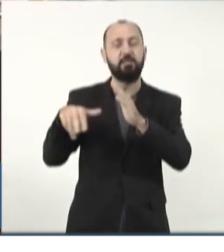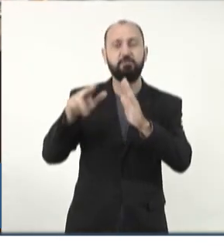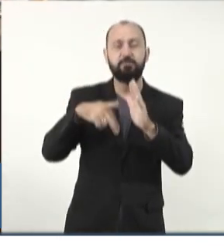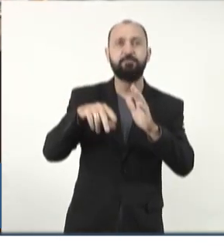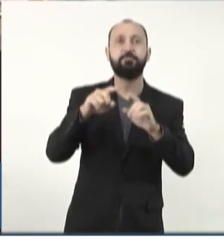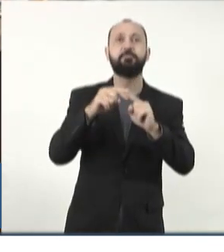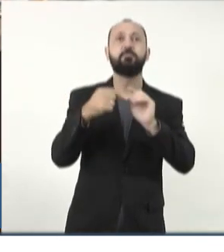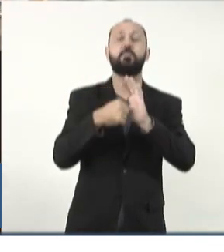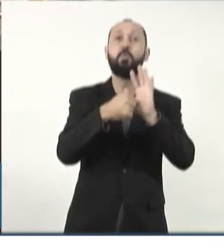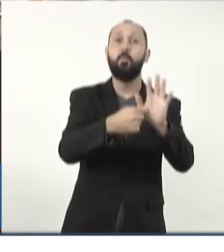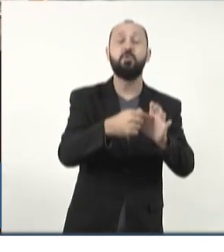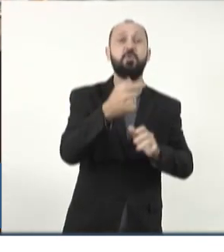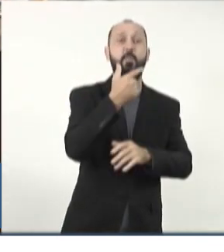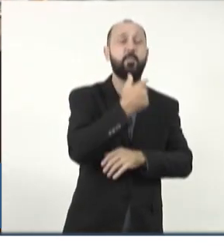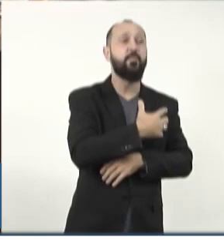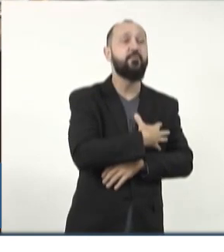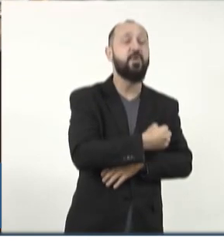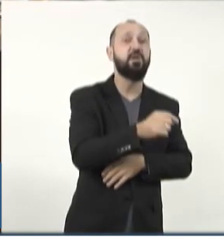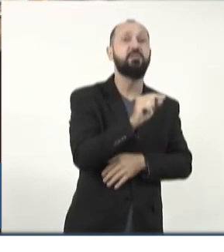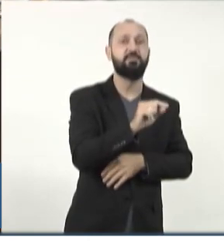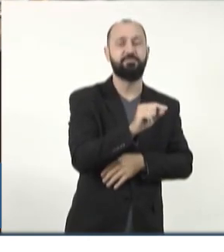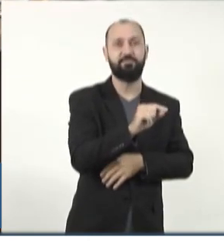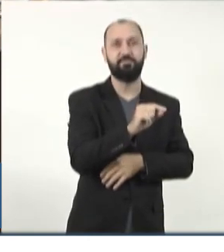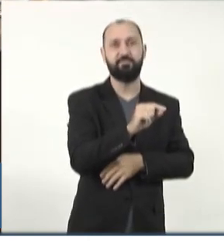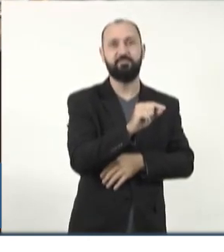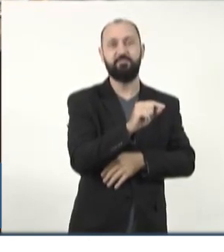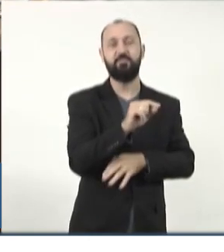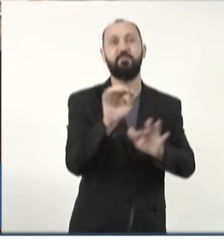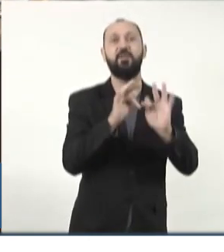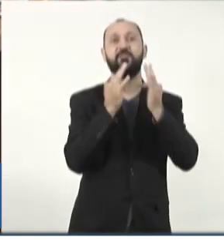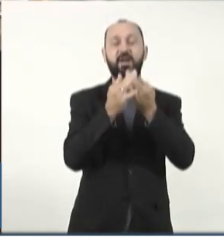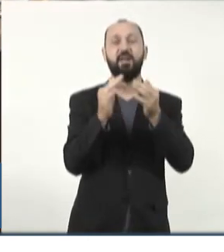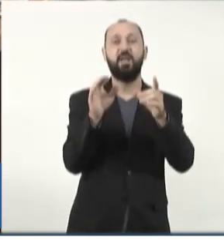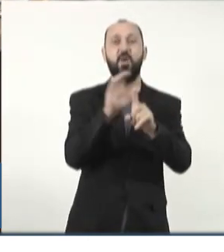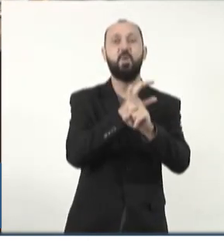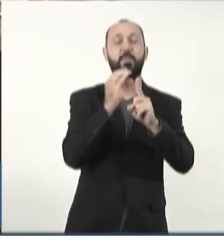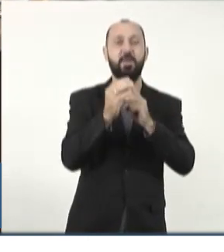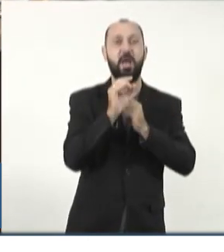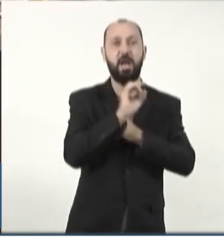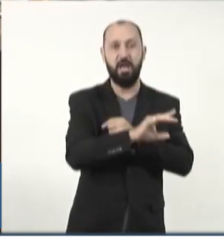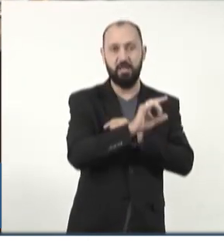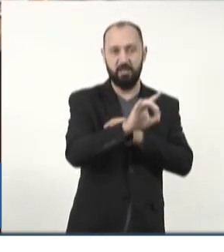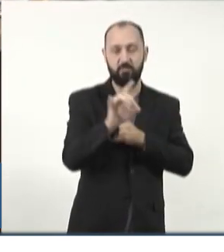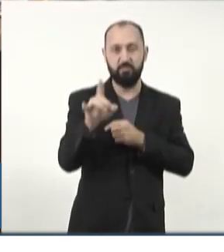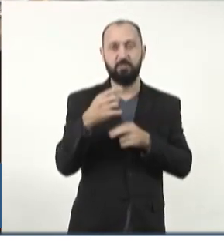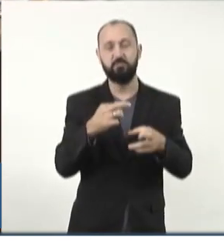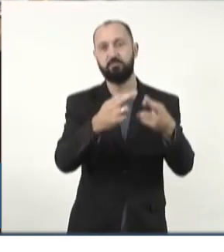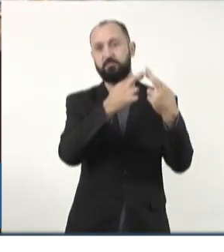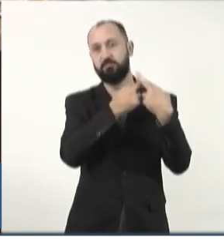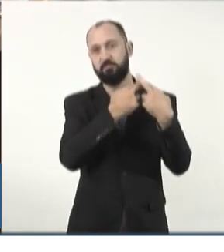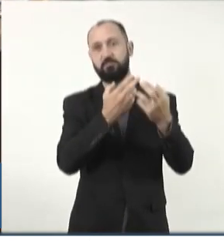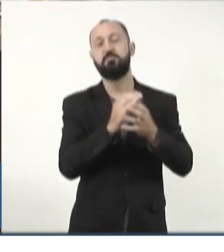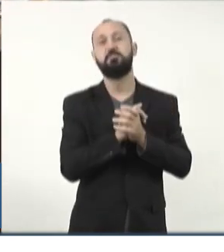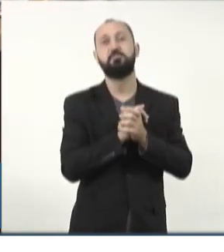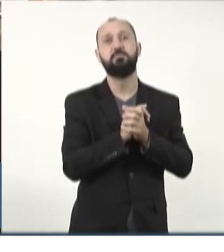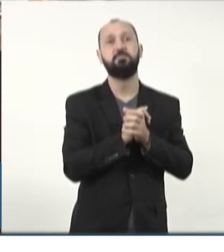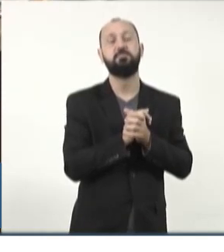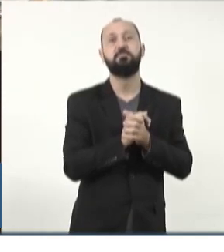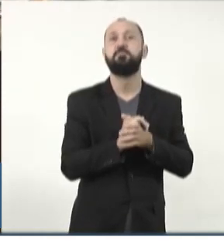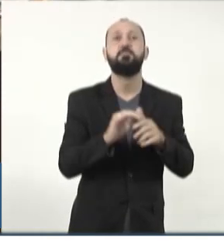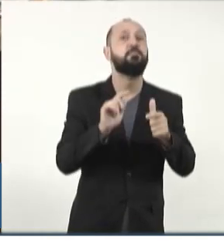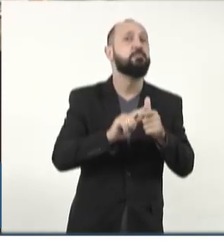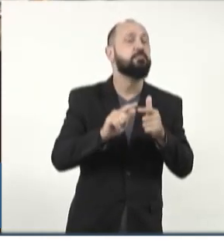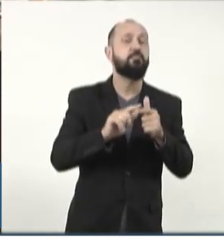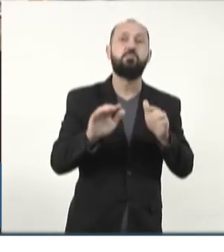quando você não mostra para o seu filho que a família é uma comunidade e cada um tem uma responsabilidade, que não tem